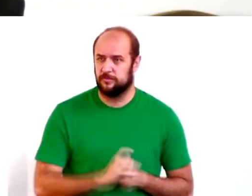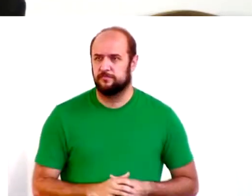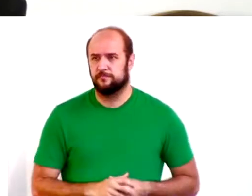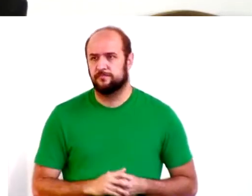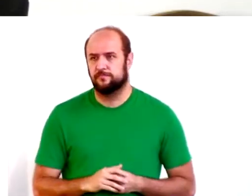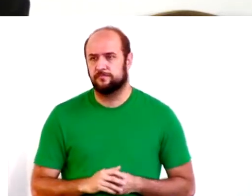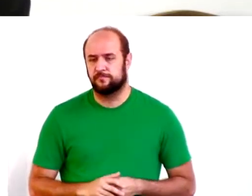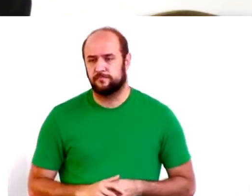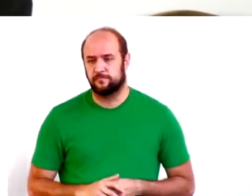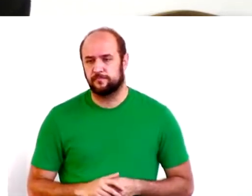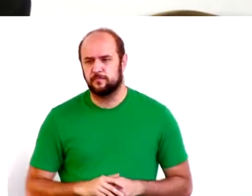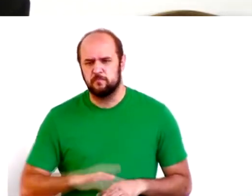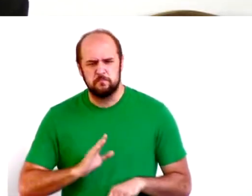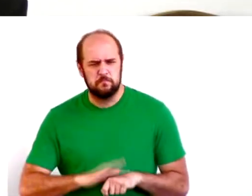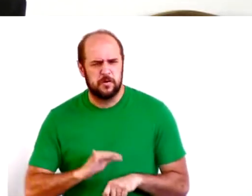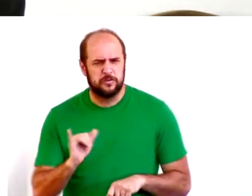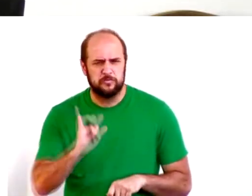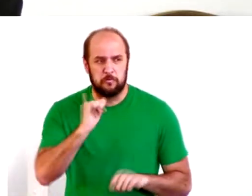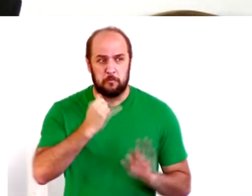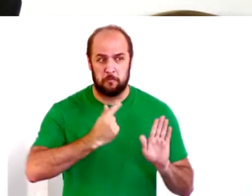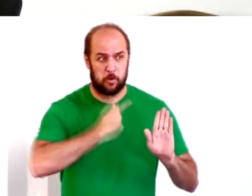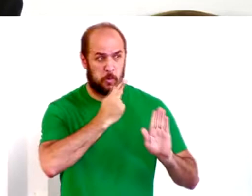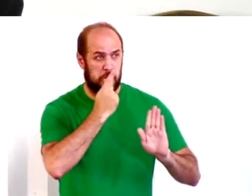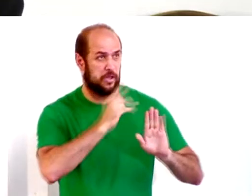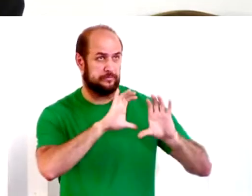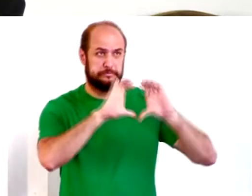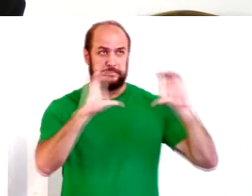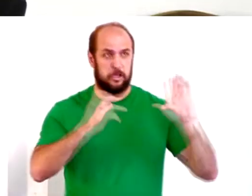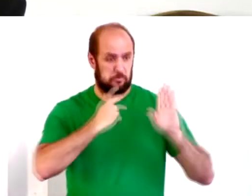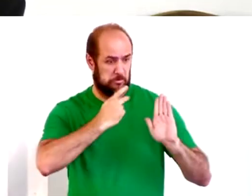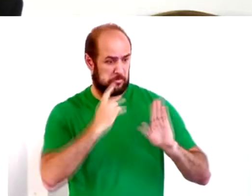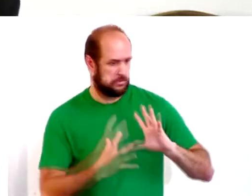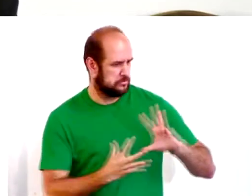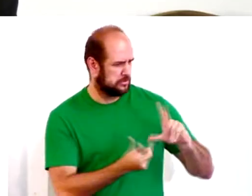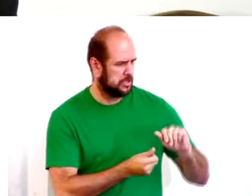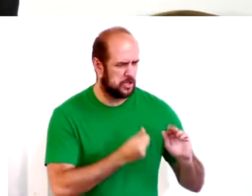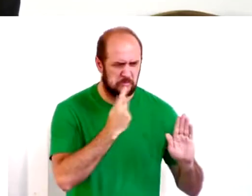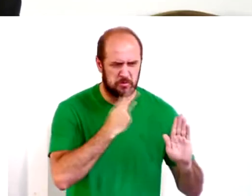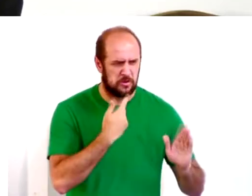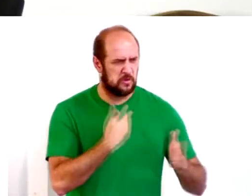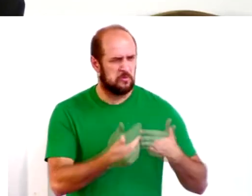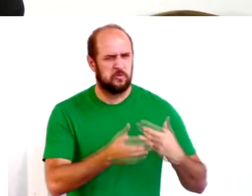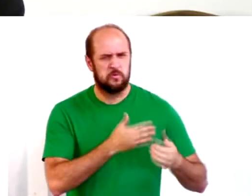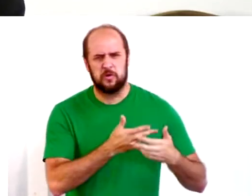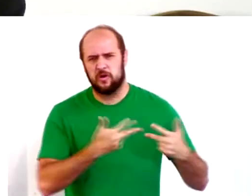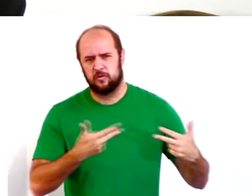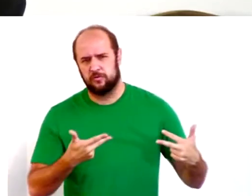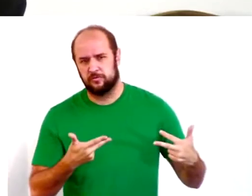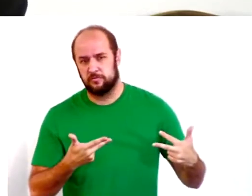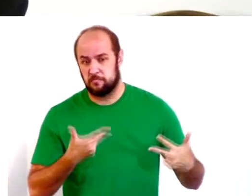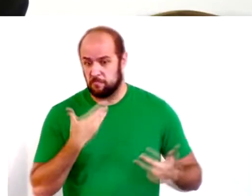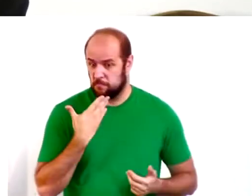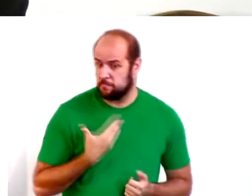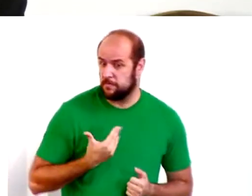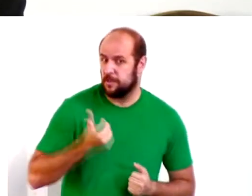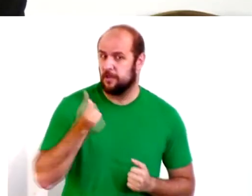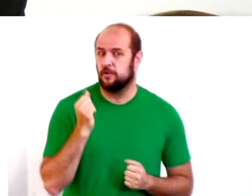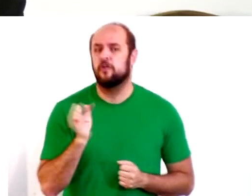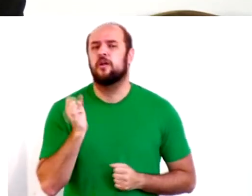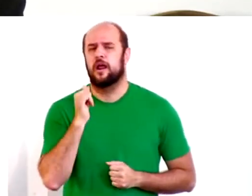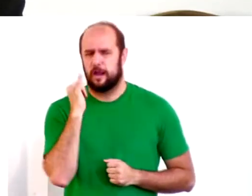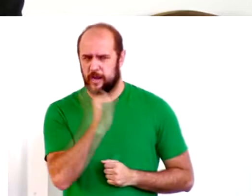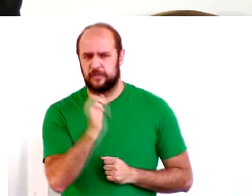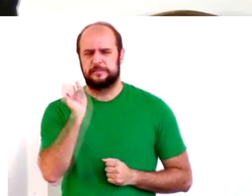Acima de tudo, porém, meus irmãos, não jureis nem pelo céu, nem pela terra, nem por qualquer outro voto. Antes, seja o vosso